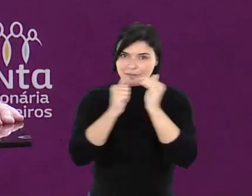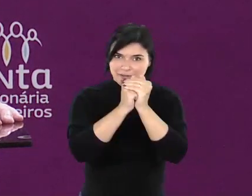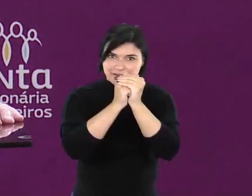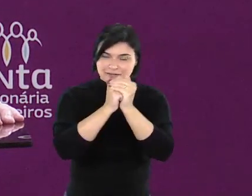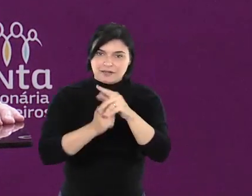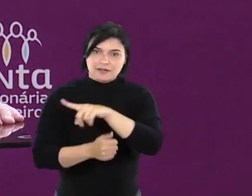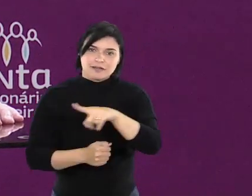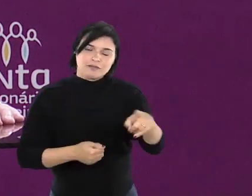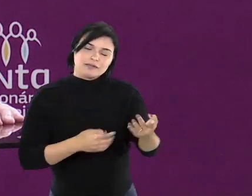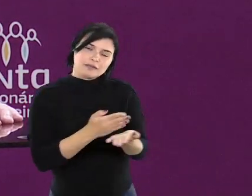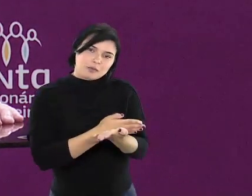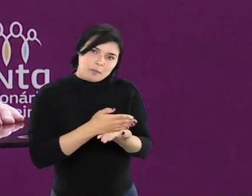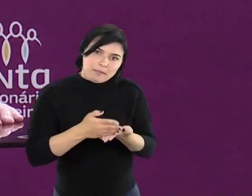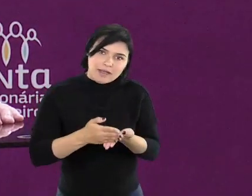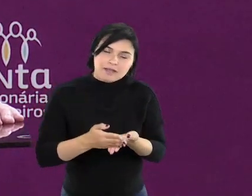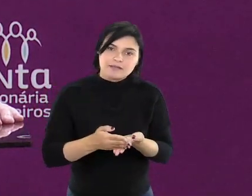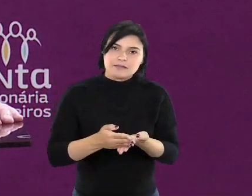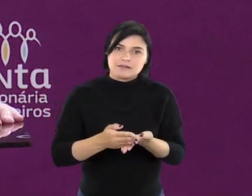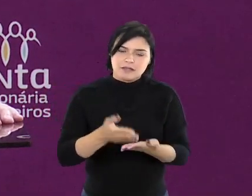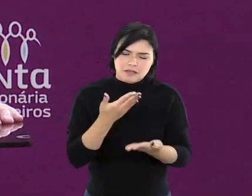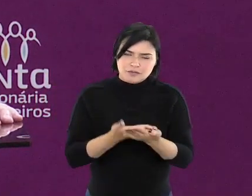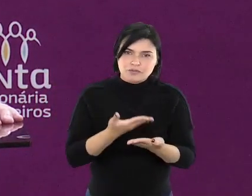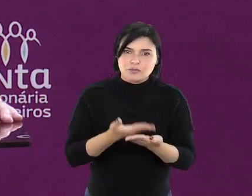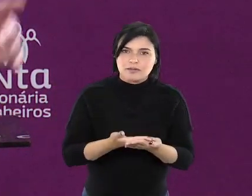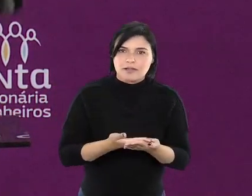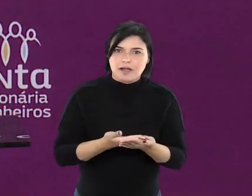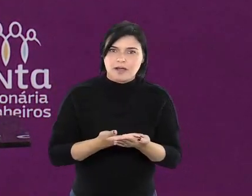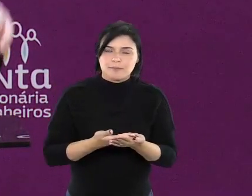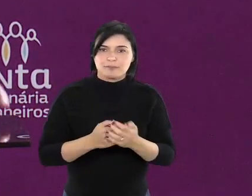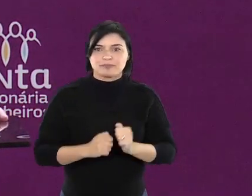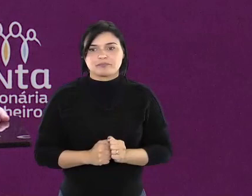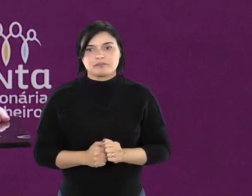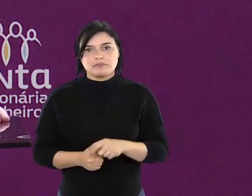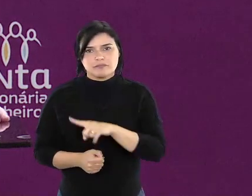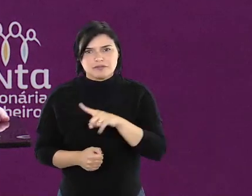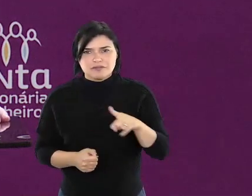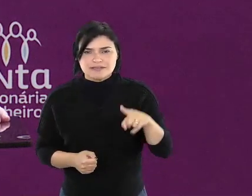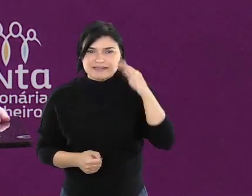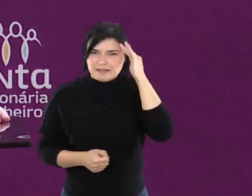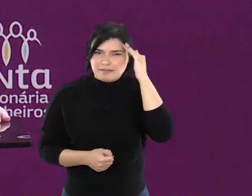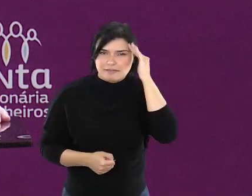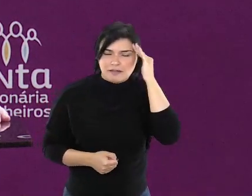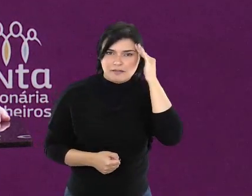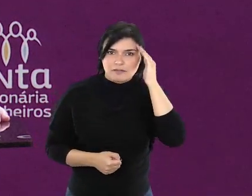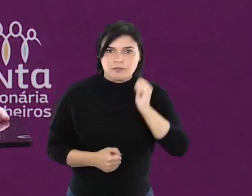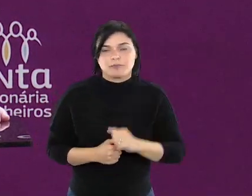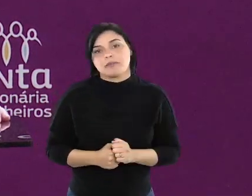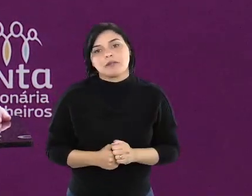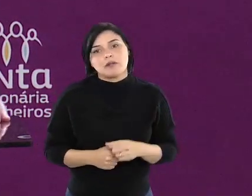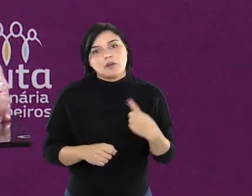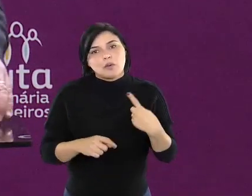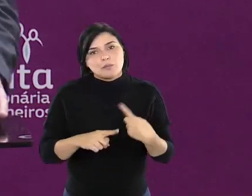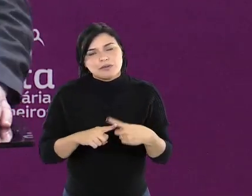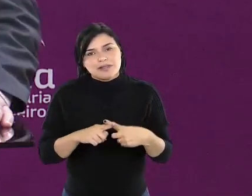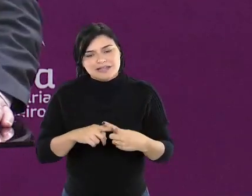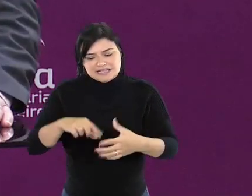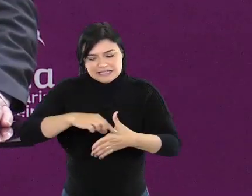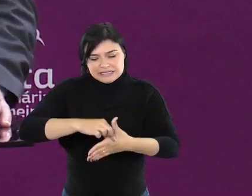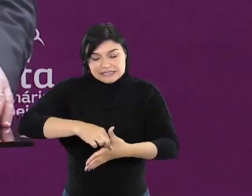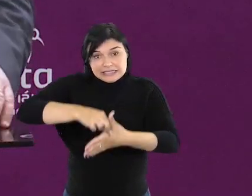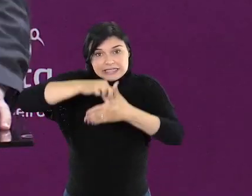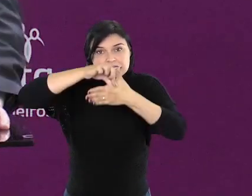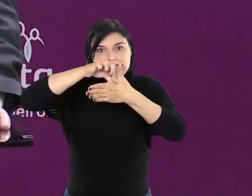começa a estudar esse assunto do ponto de vista espiritual e reveja seus conceitos do que é ser um líder espiritual